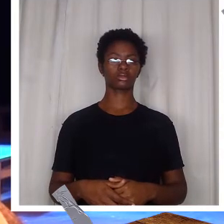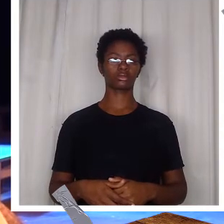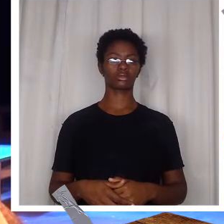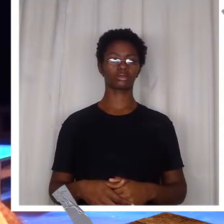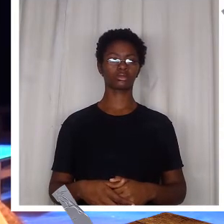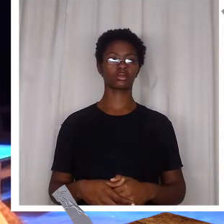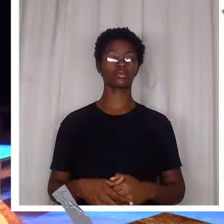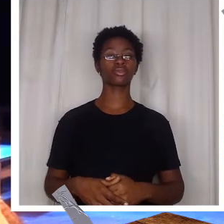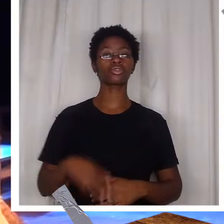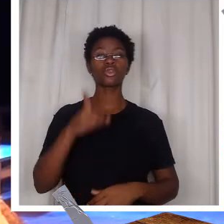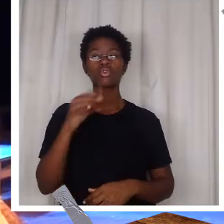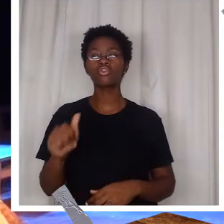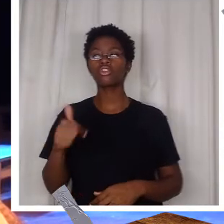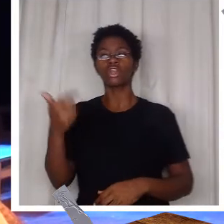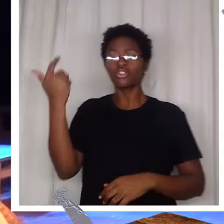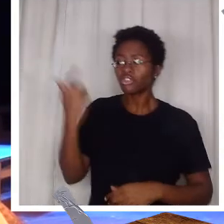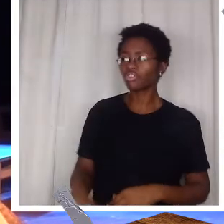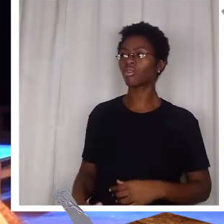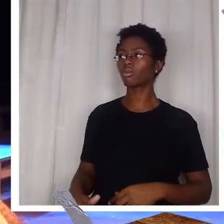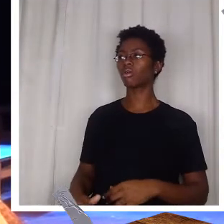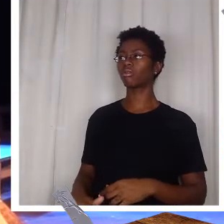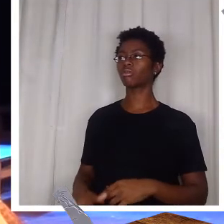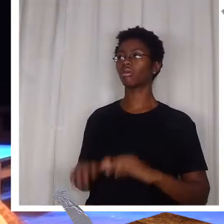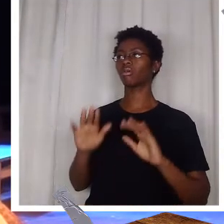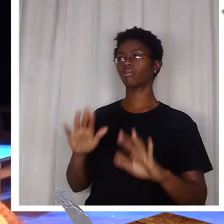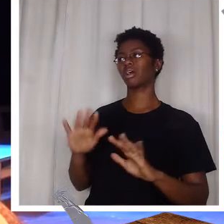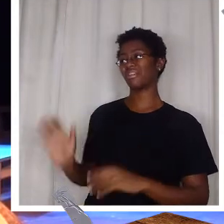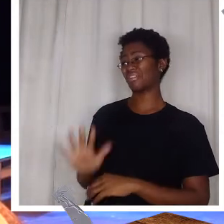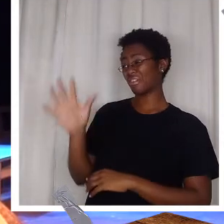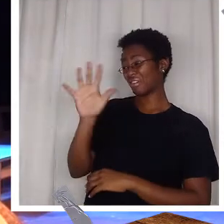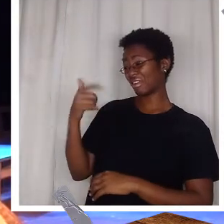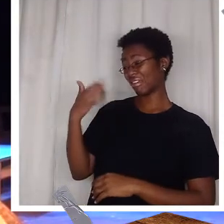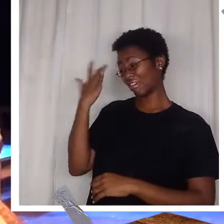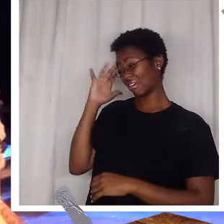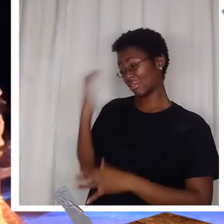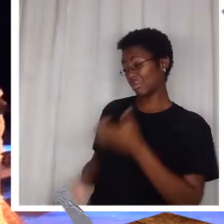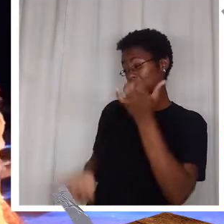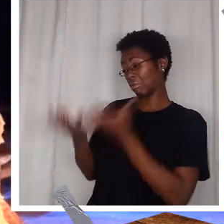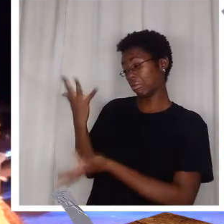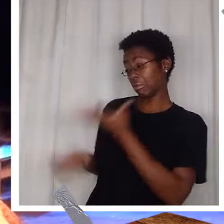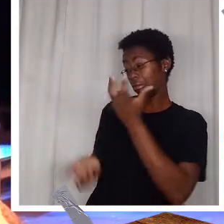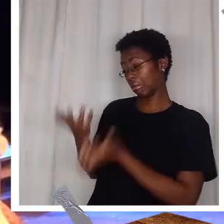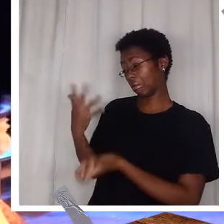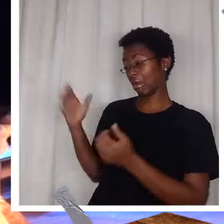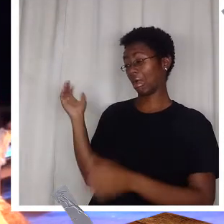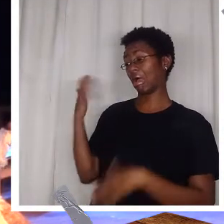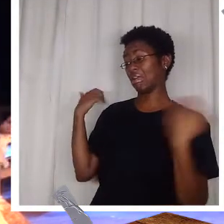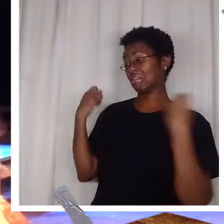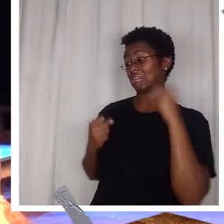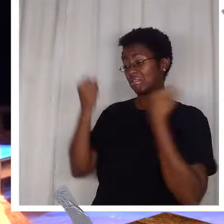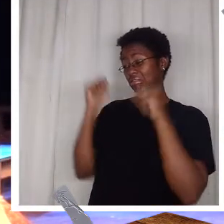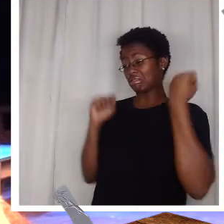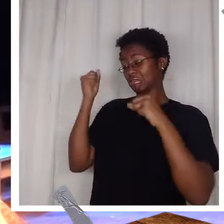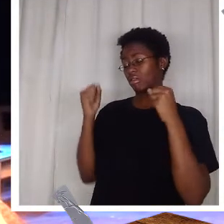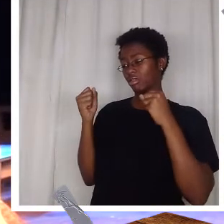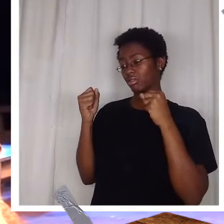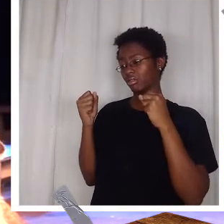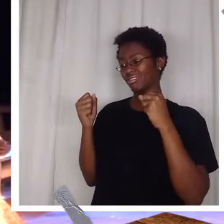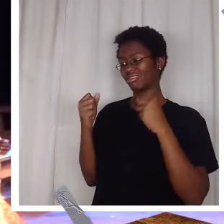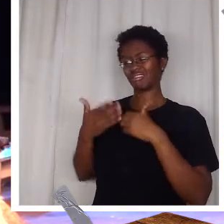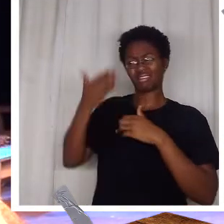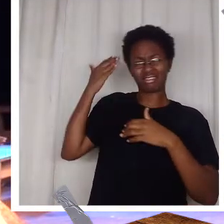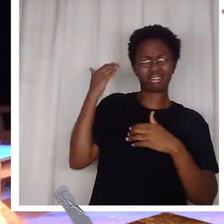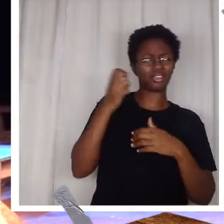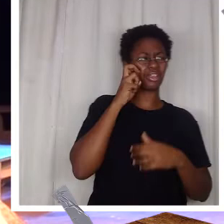Mas lá na favela já deve estar pegando fogo. Para isso não tem hora. Outro dia, meu Deus, eu estava vendo o